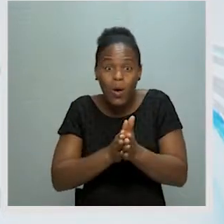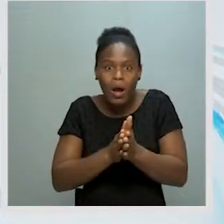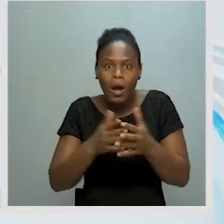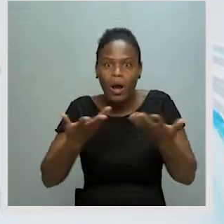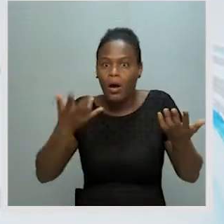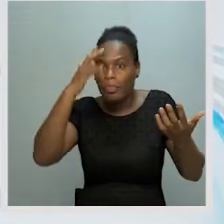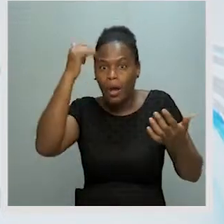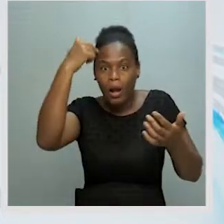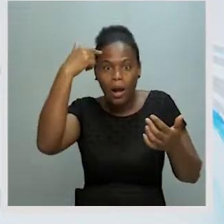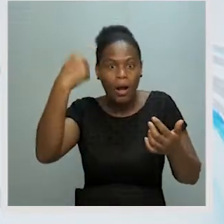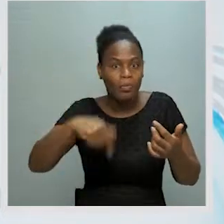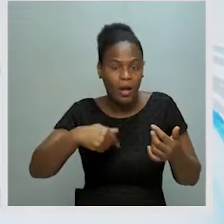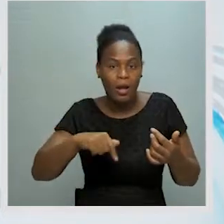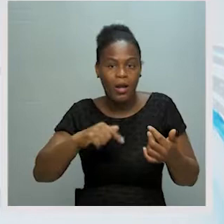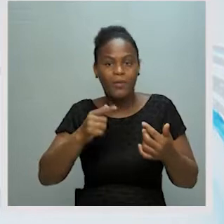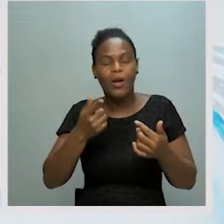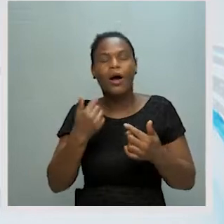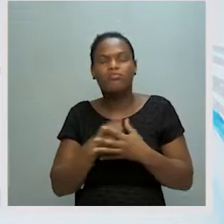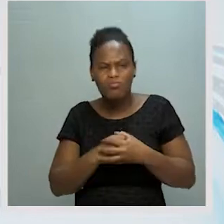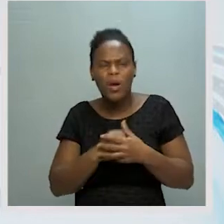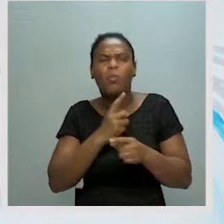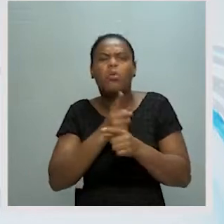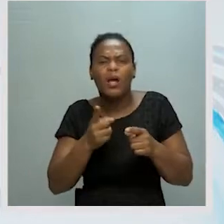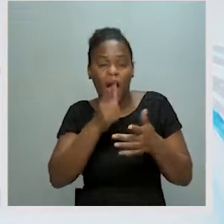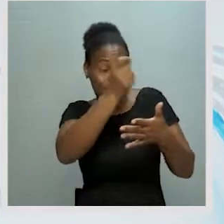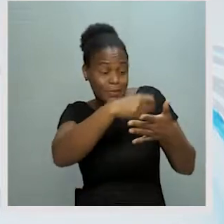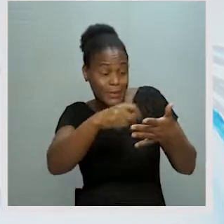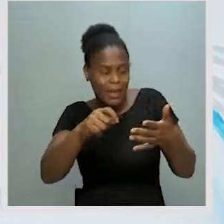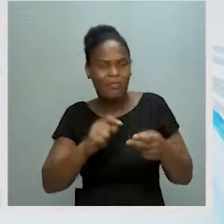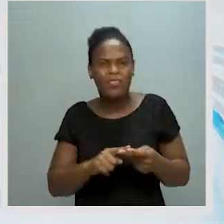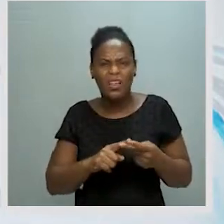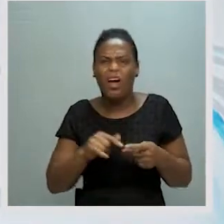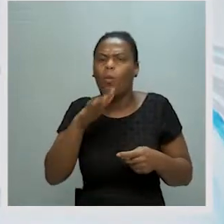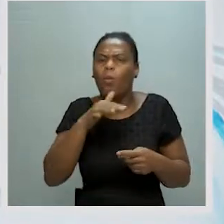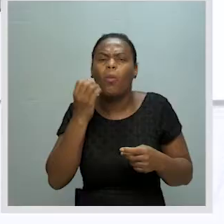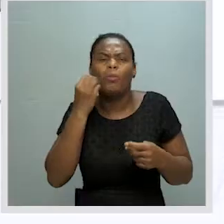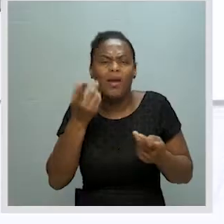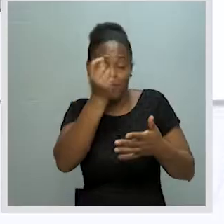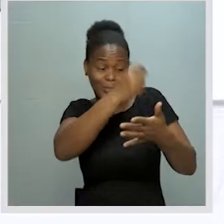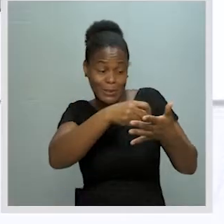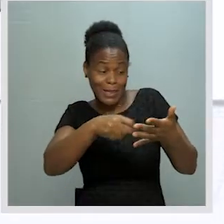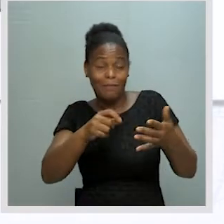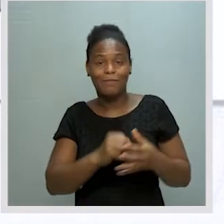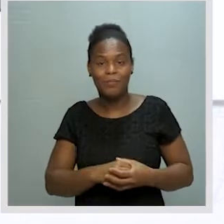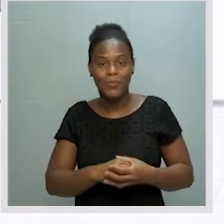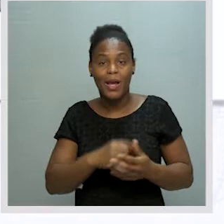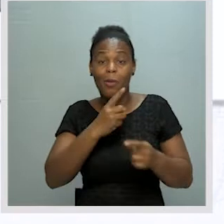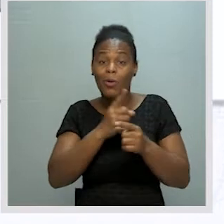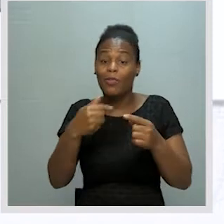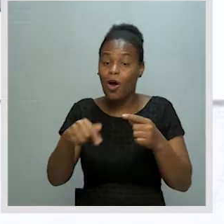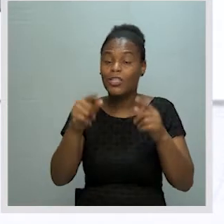nós fazemos com tudo isso? Nós anotamos. Porque até ali diz-nos uma coisa interessante. Nós fazemos